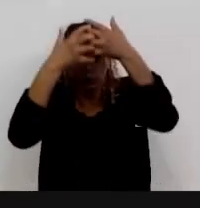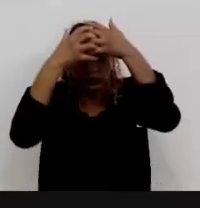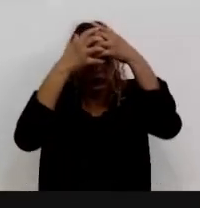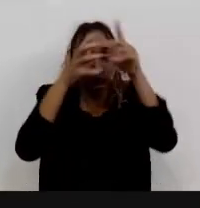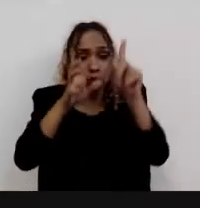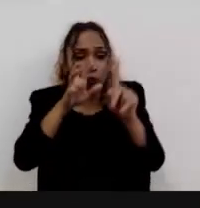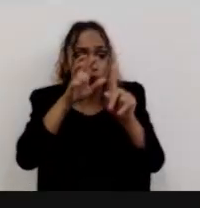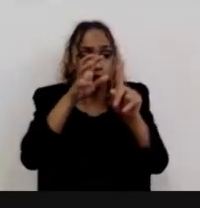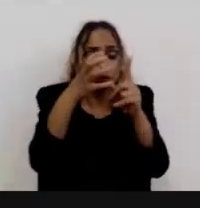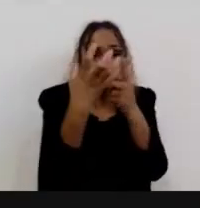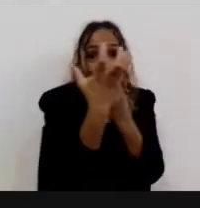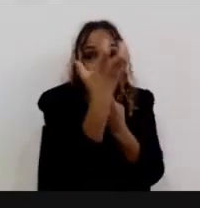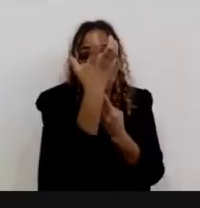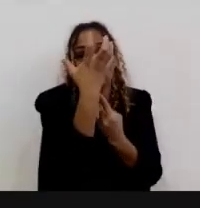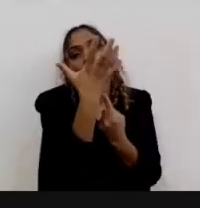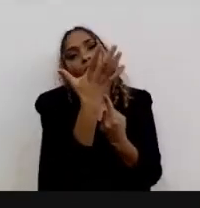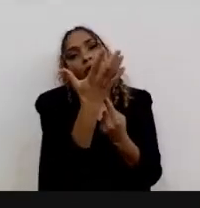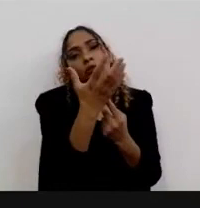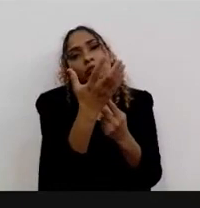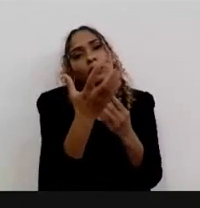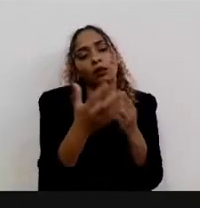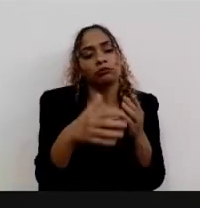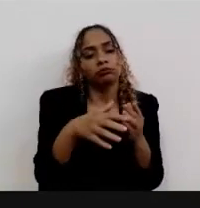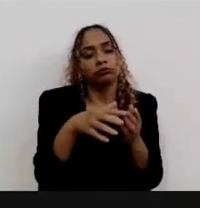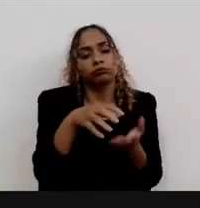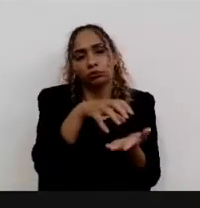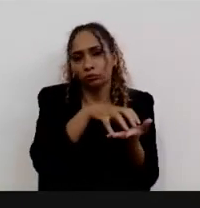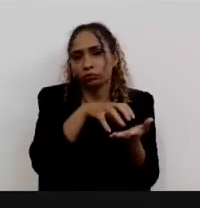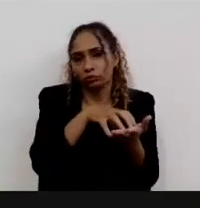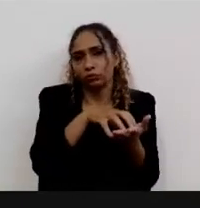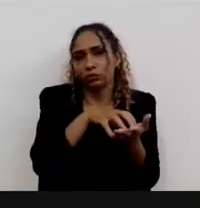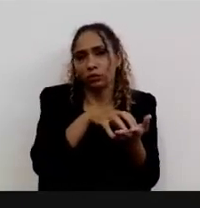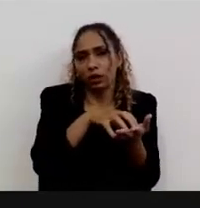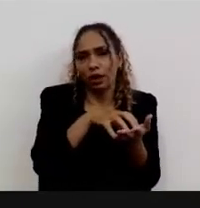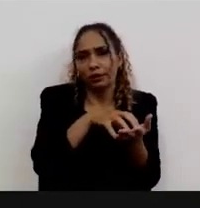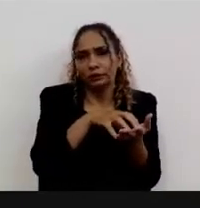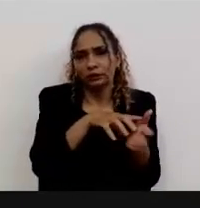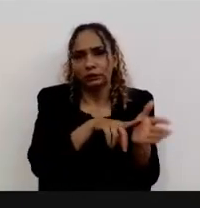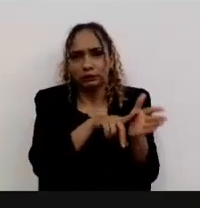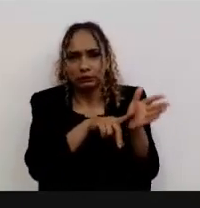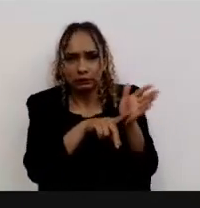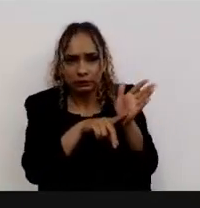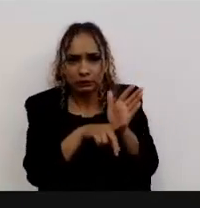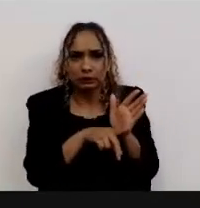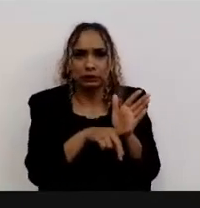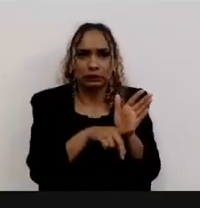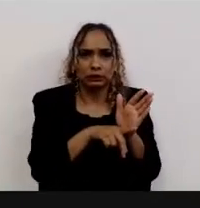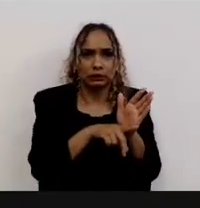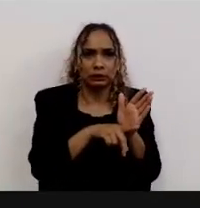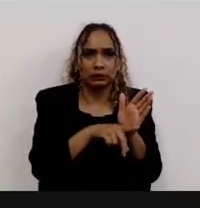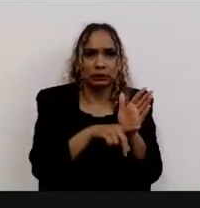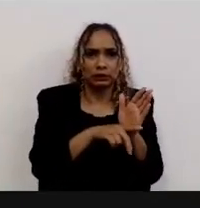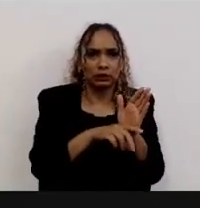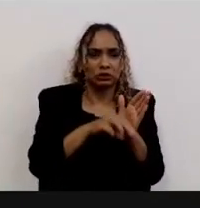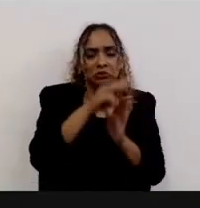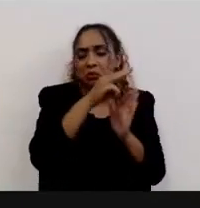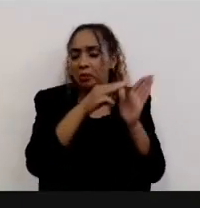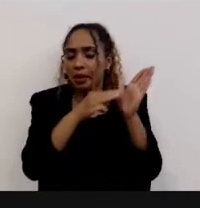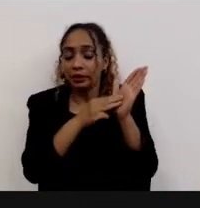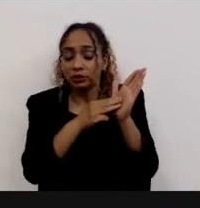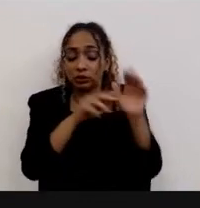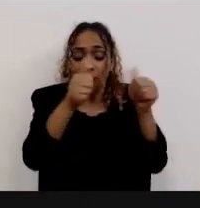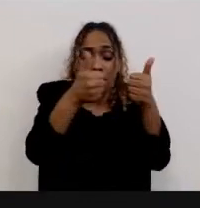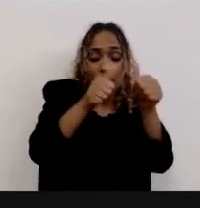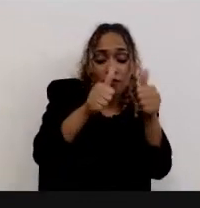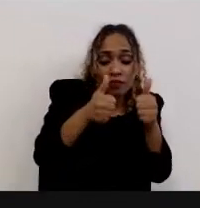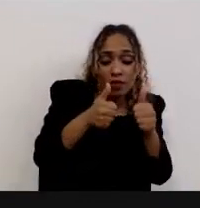influenciado pelas atividades organizacionais. Essa investigação se dá por meio de métodos neurocientíficos que avaliam o comportamento